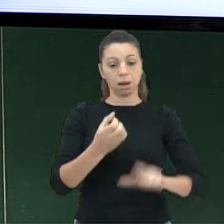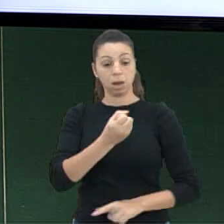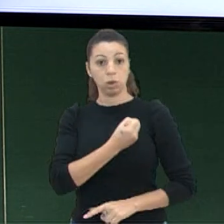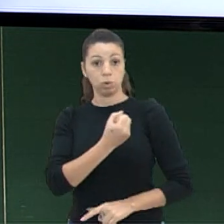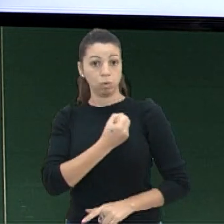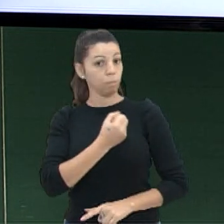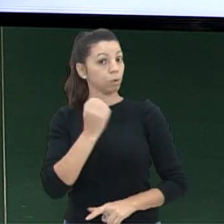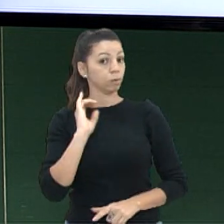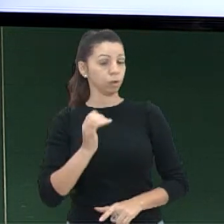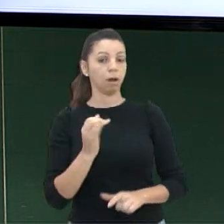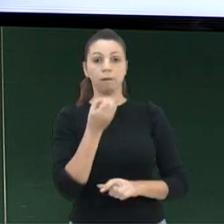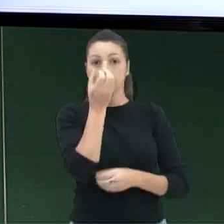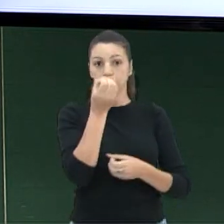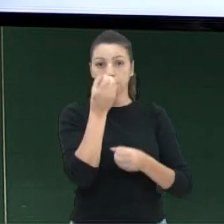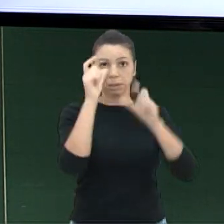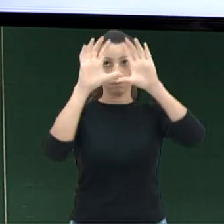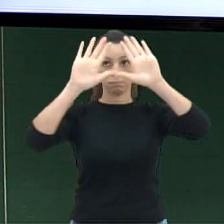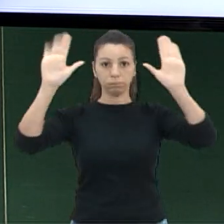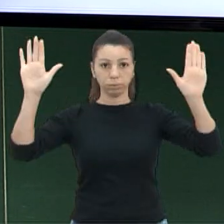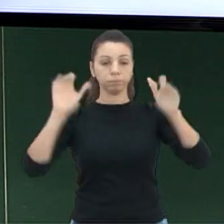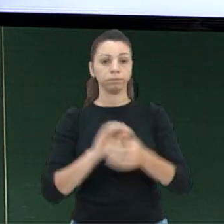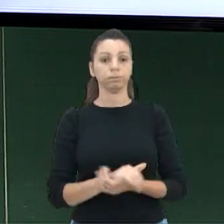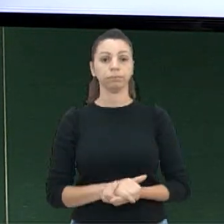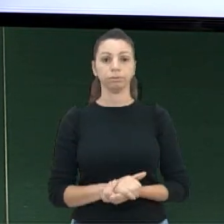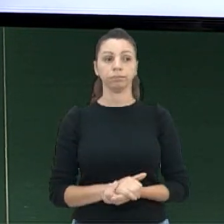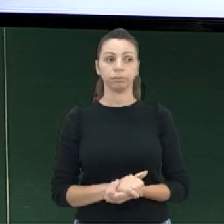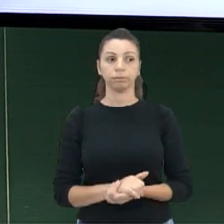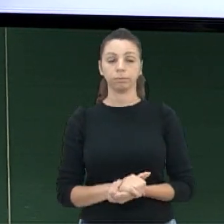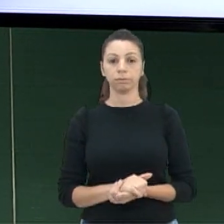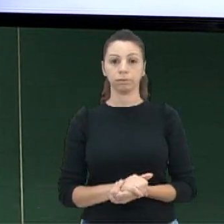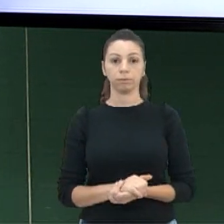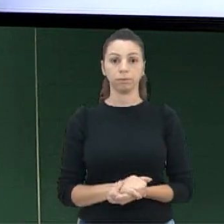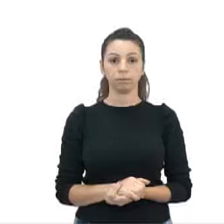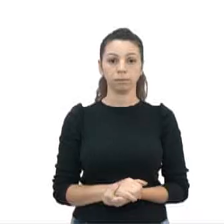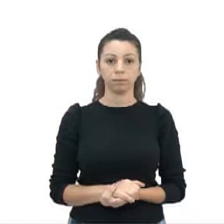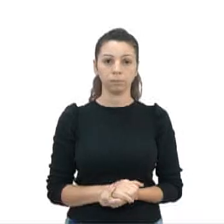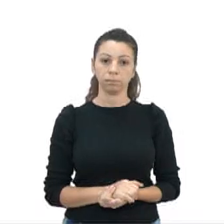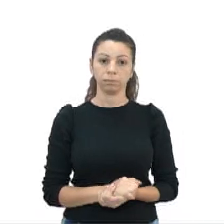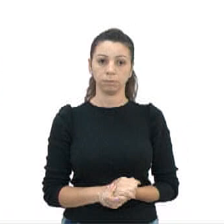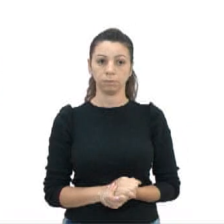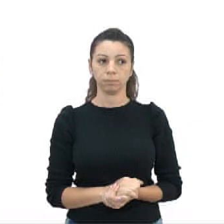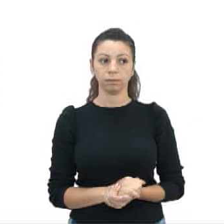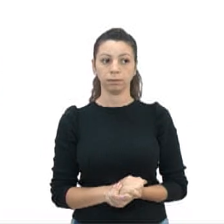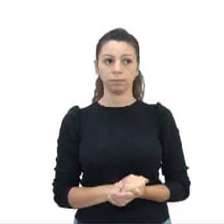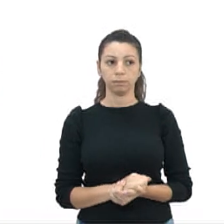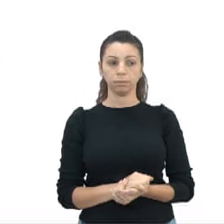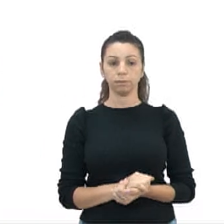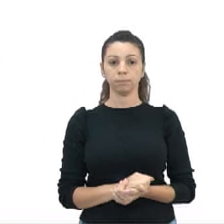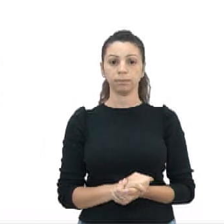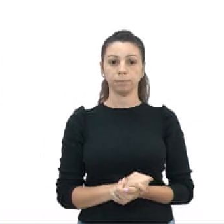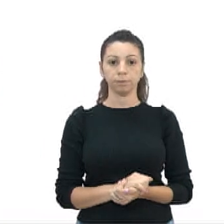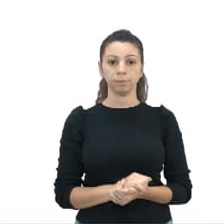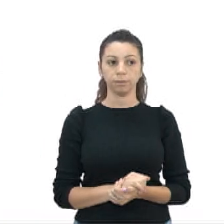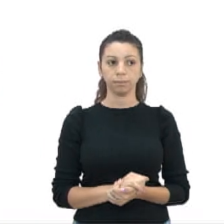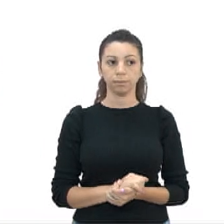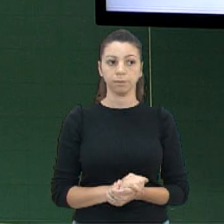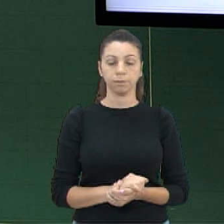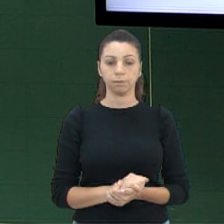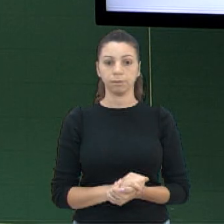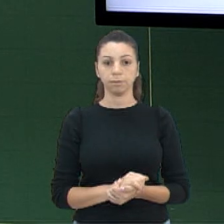X livros e Y cadernos, eu vou colocar como que ele colocou